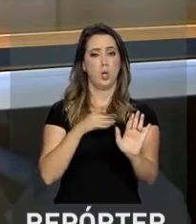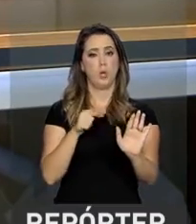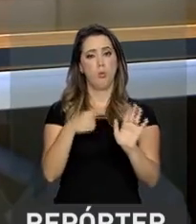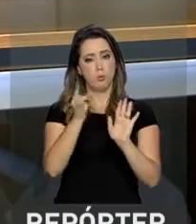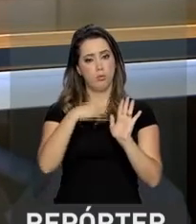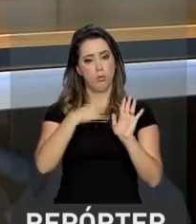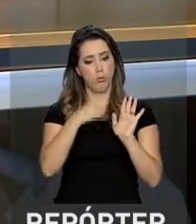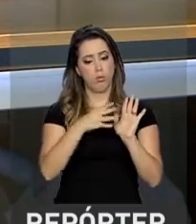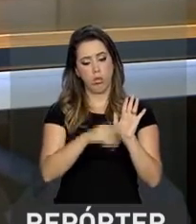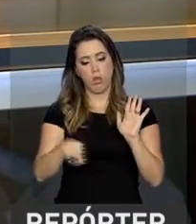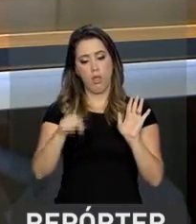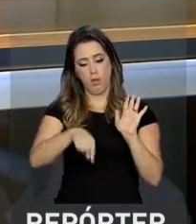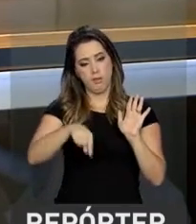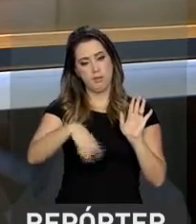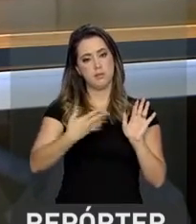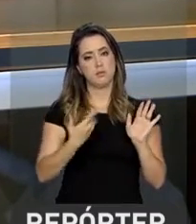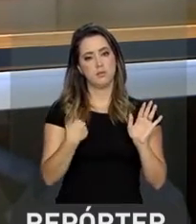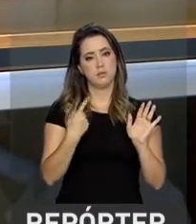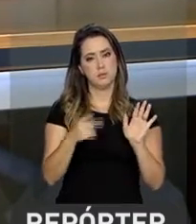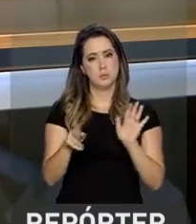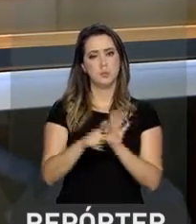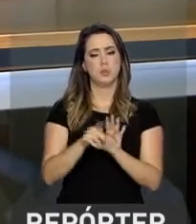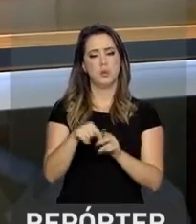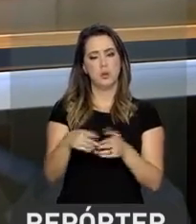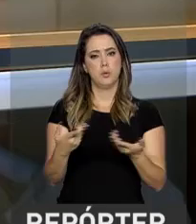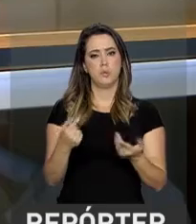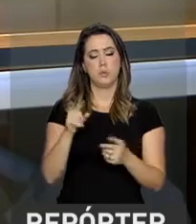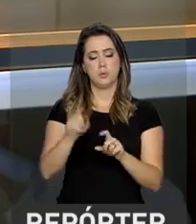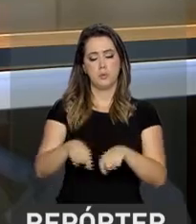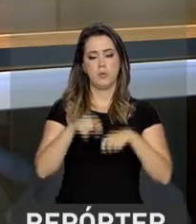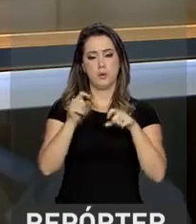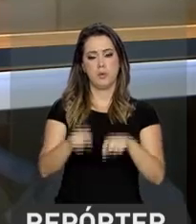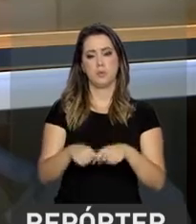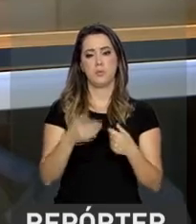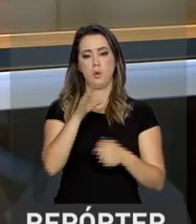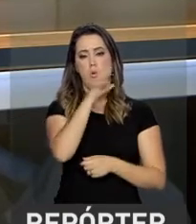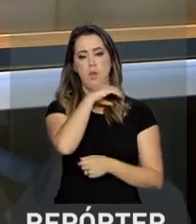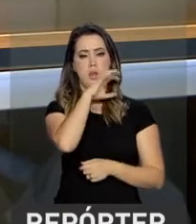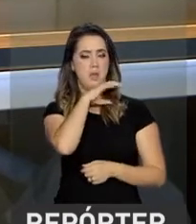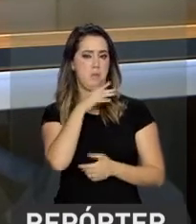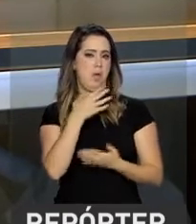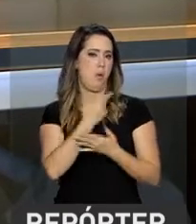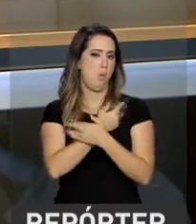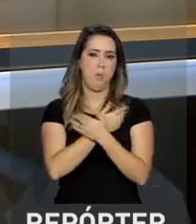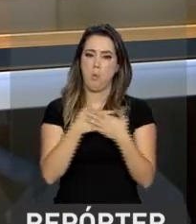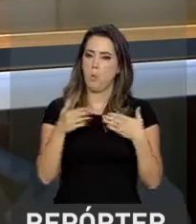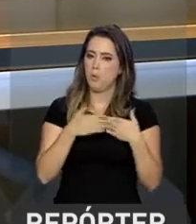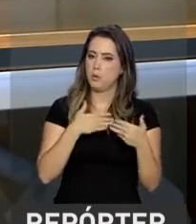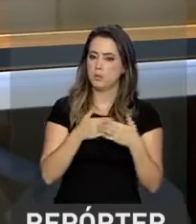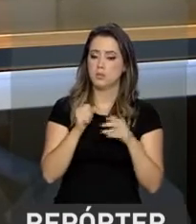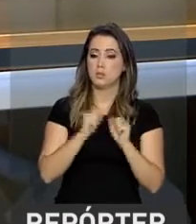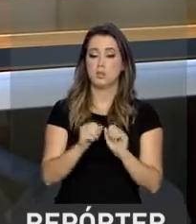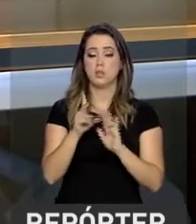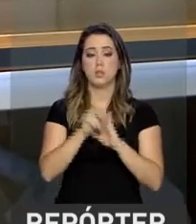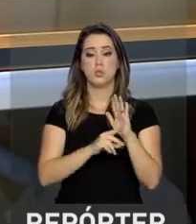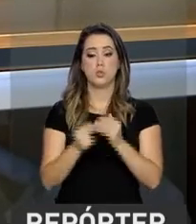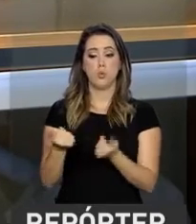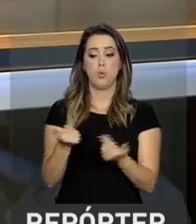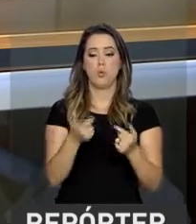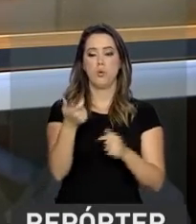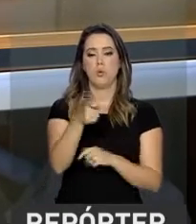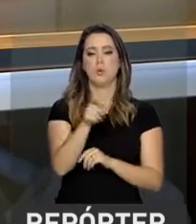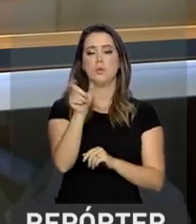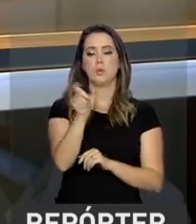direito da reforma agrária de um lote de uma exploração agropecuária e passa a ter direito a todos os benefícios de um produtor